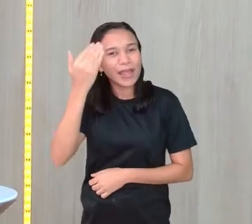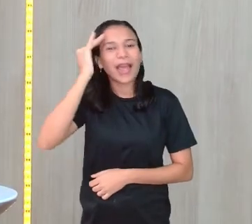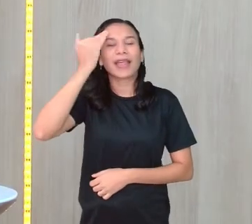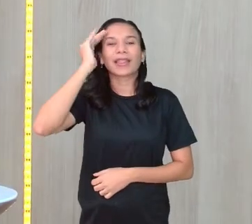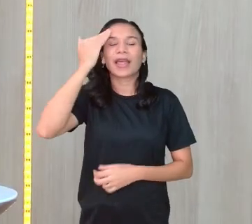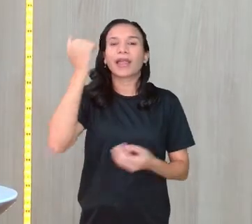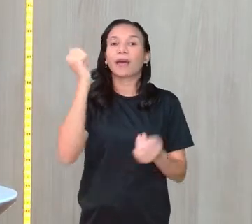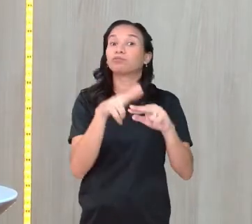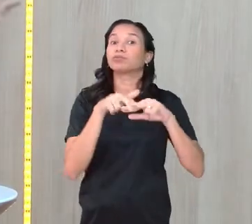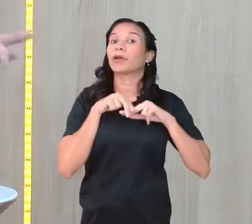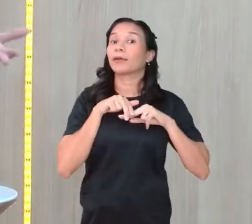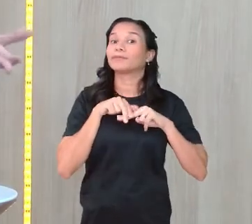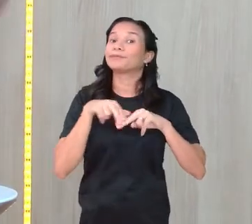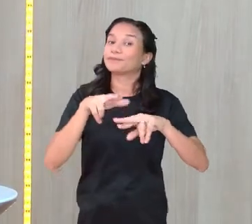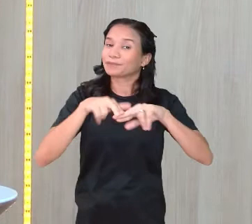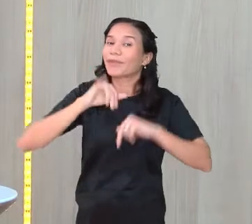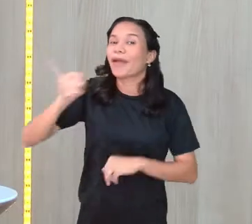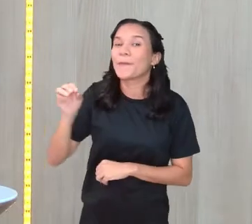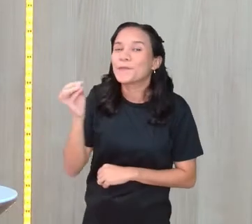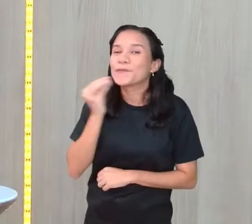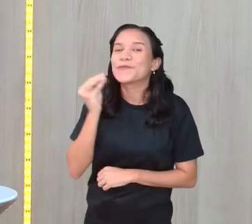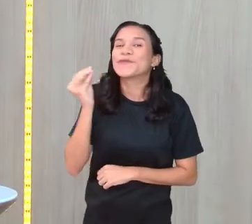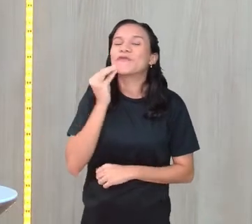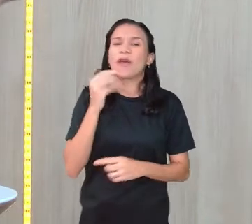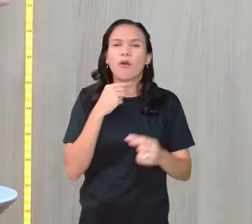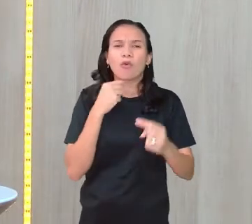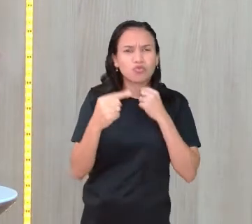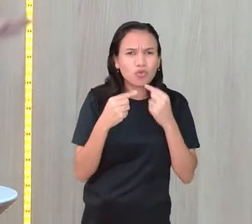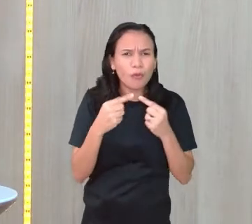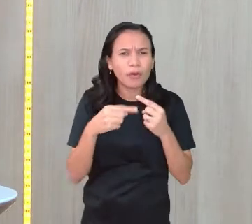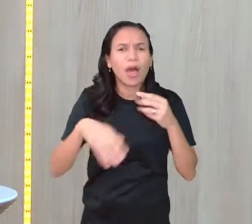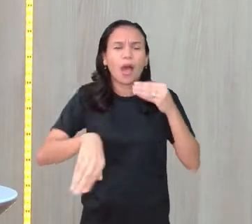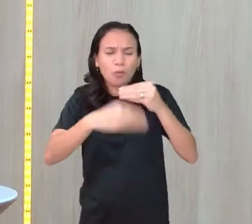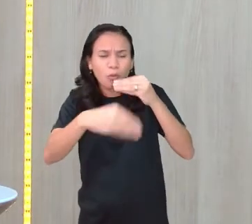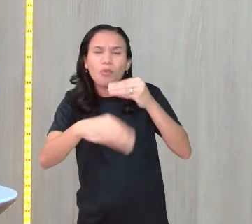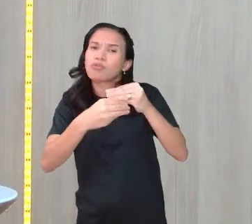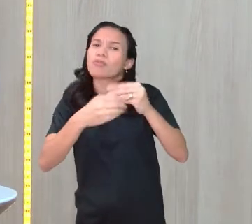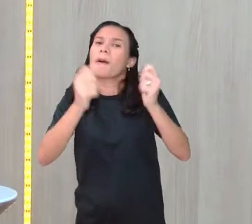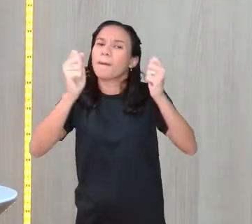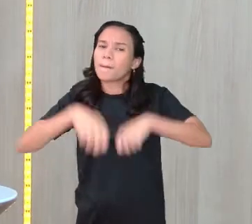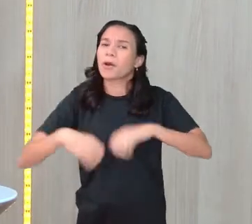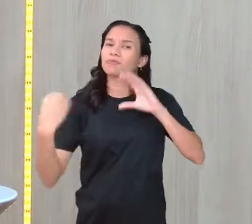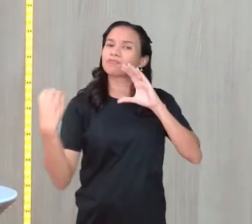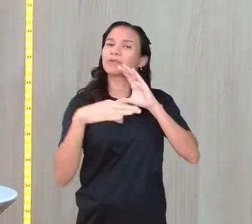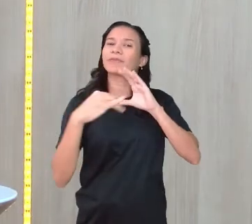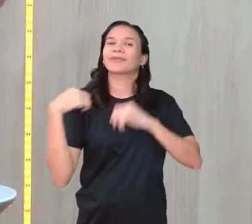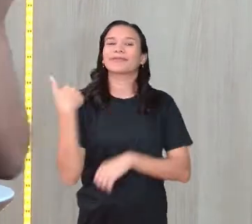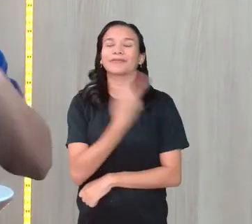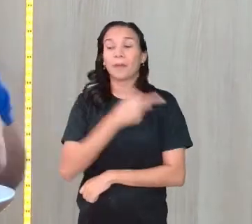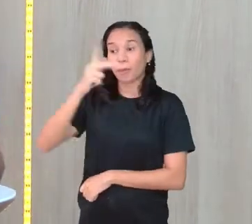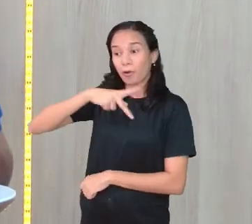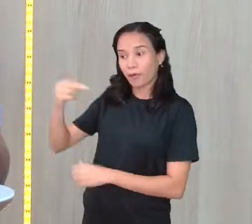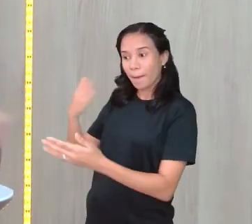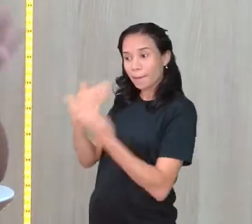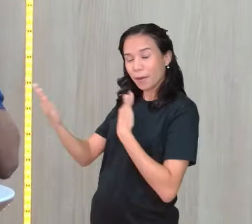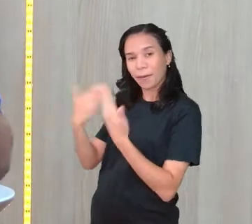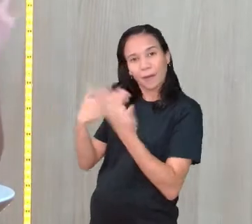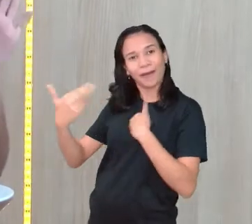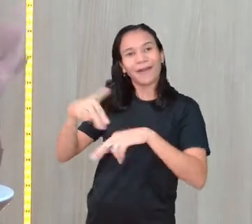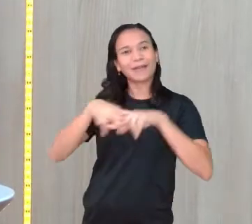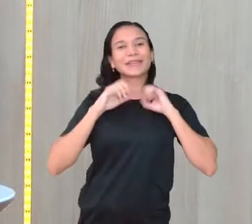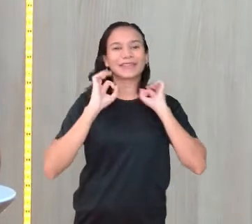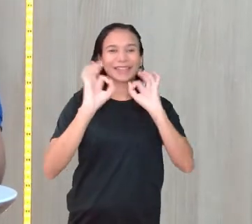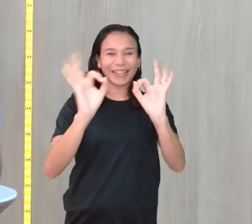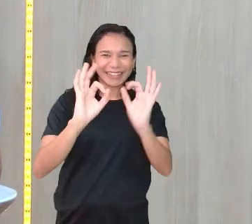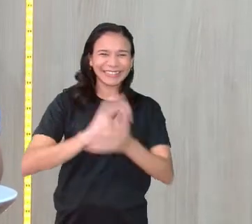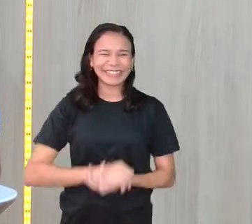por quê. Então aproveitem, qualquer dúvida, comentário, joguem aqui no chat que eu passo para a professora Vivi e tá tudo